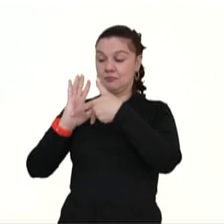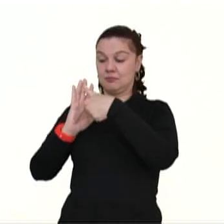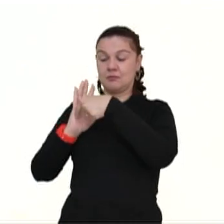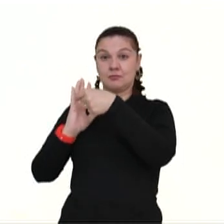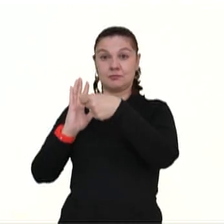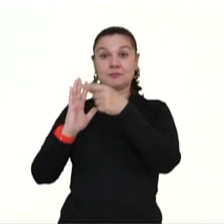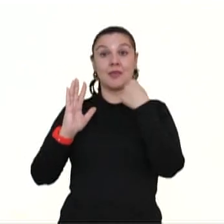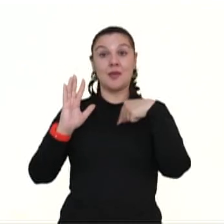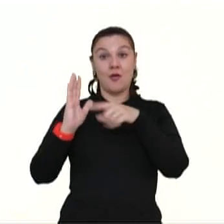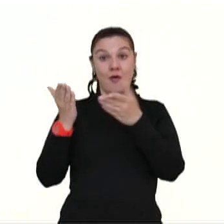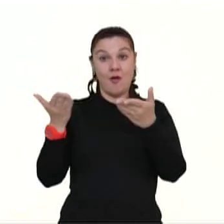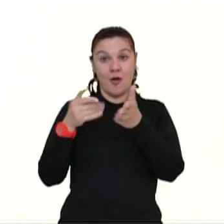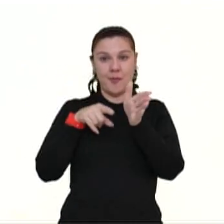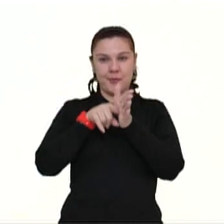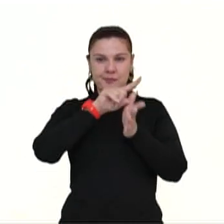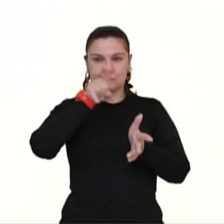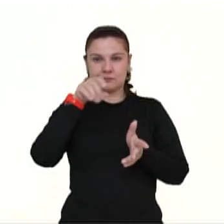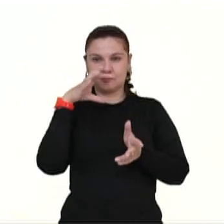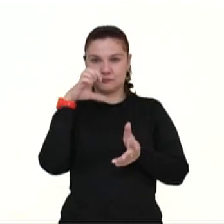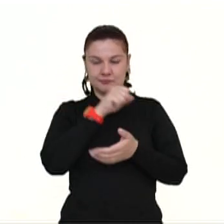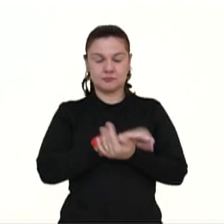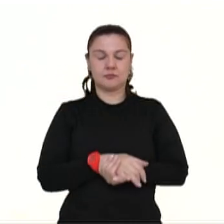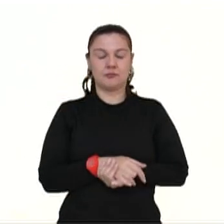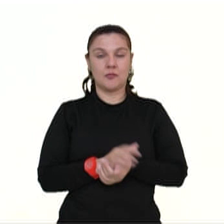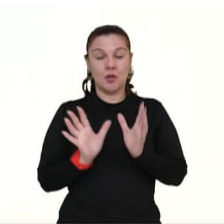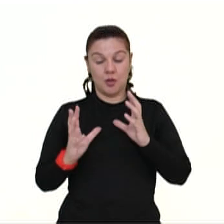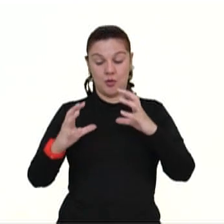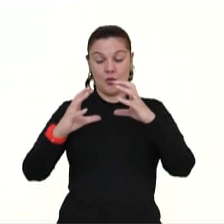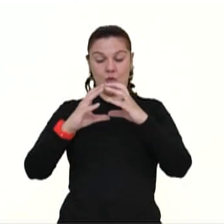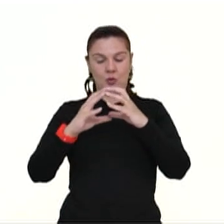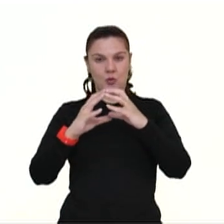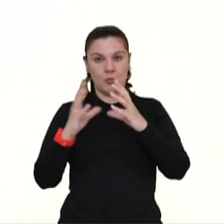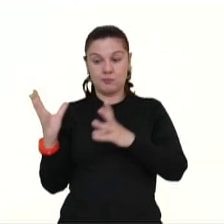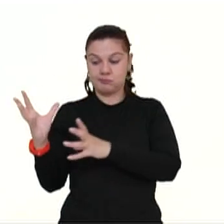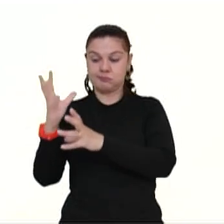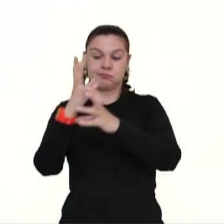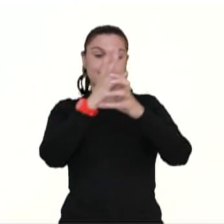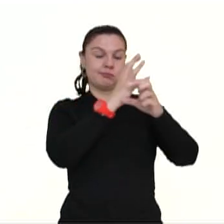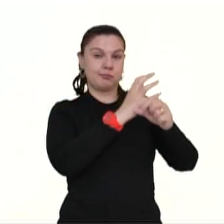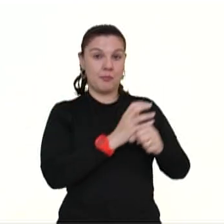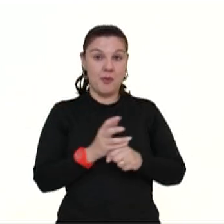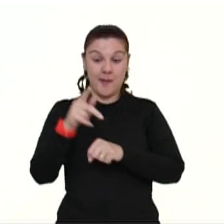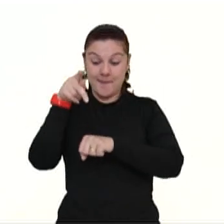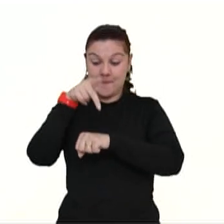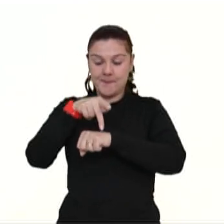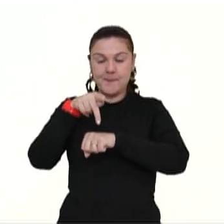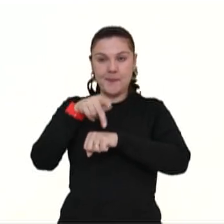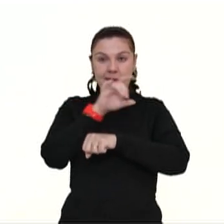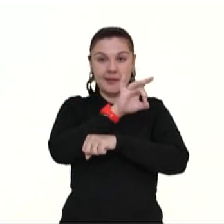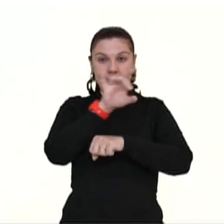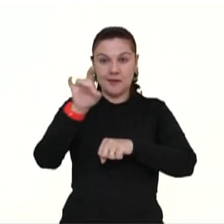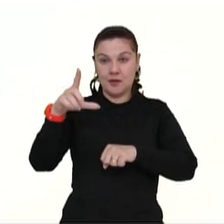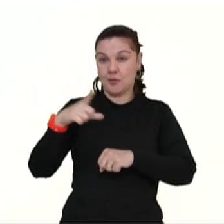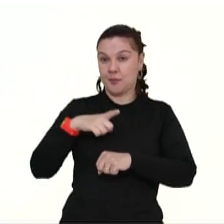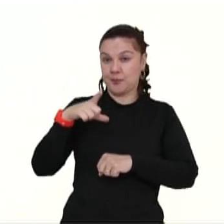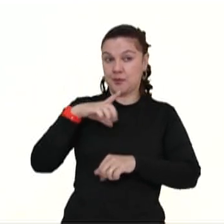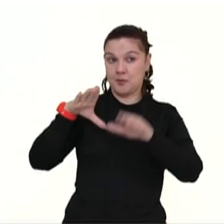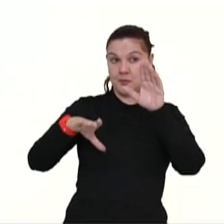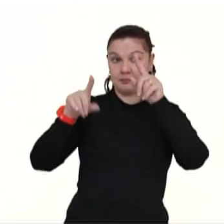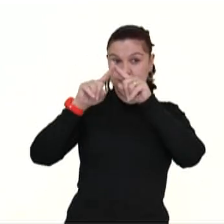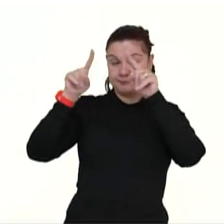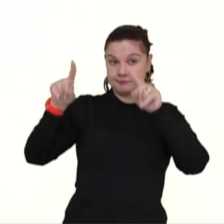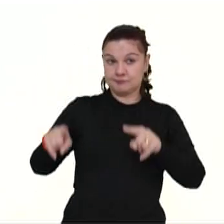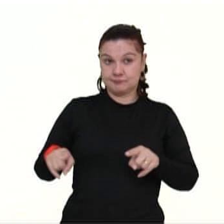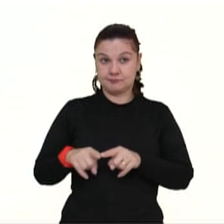Agora eu tenho um quiz para você. Dá uma olhada. Um grupo de colecionadores de pedras colocaram a quantidade de pedras que cada um tinha de acordo com a tabela ao